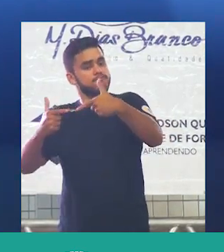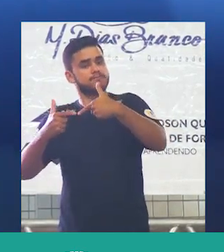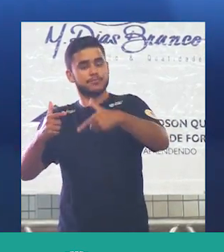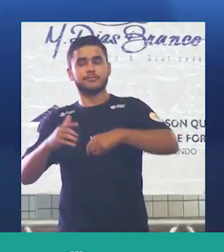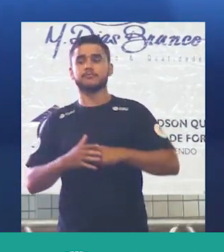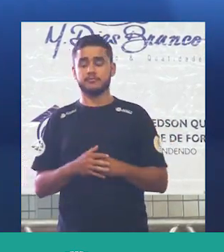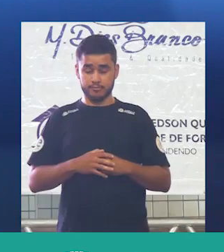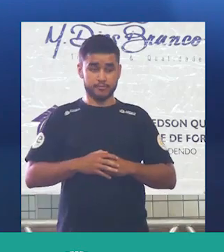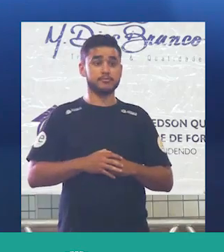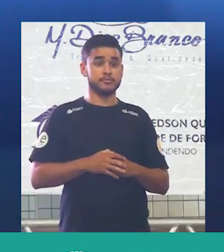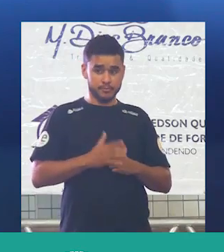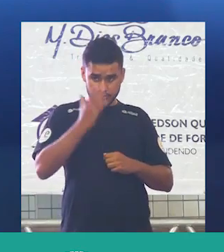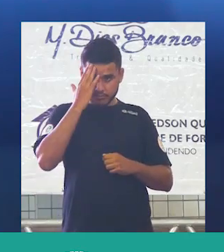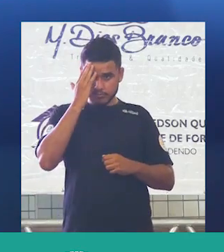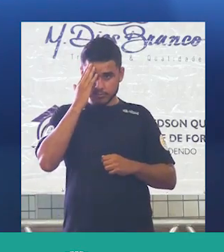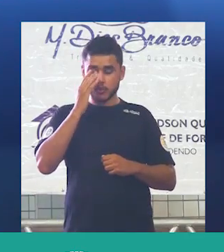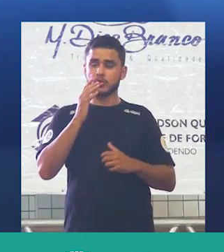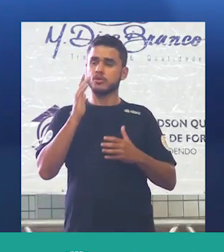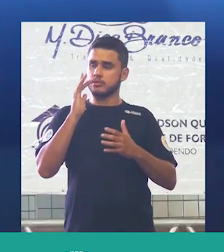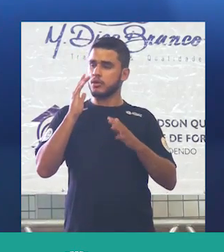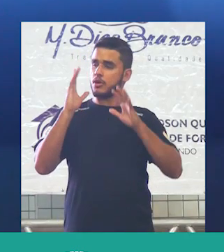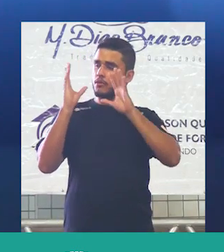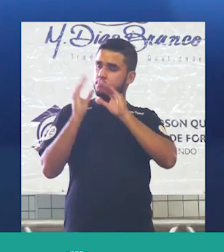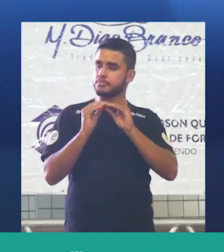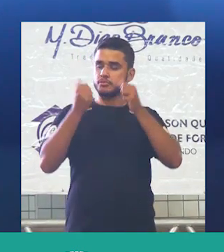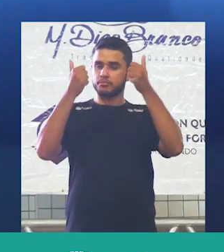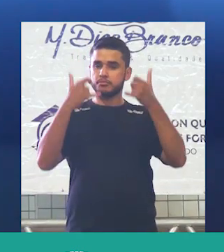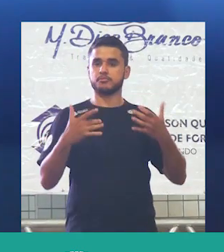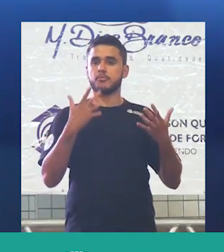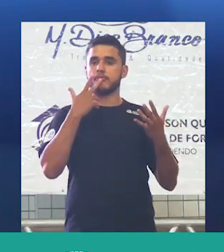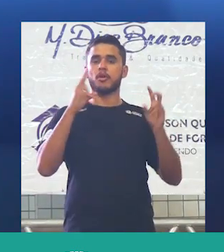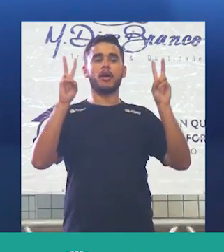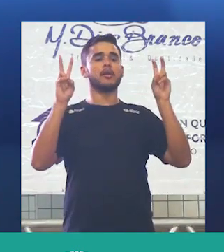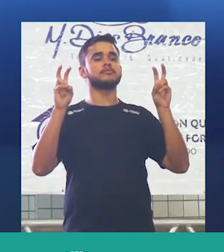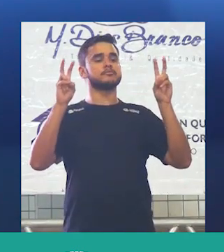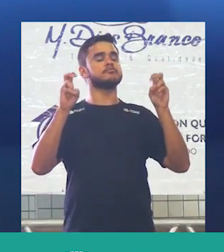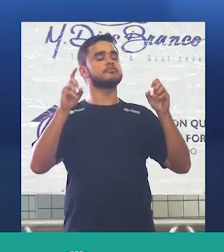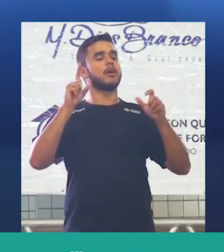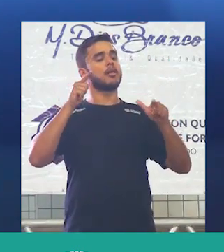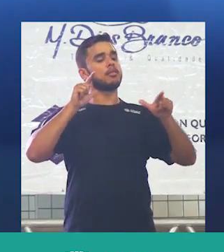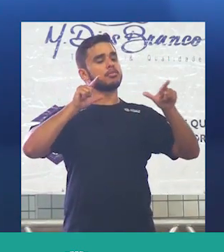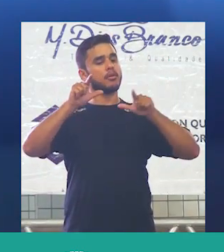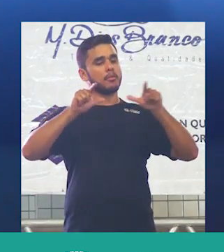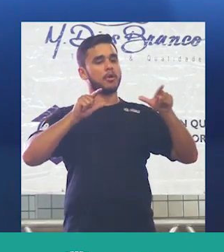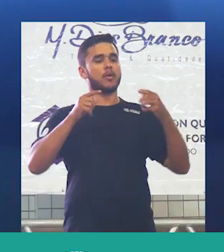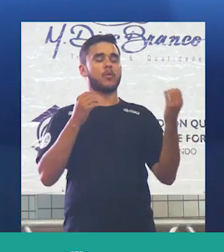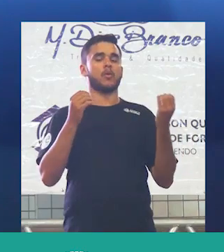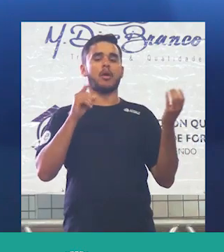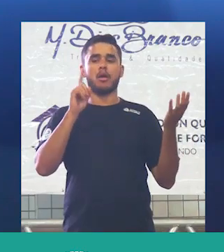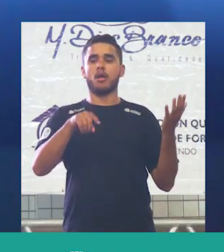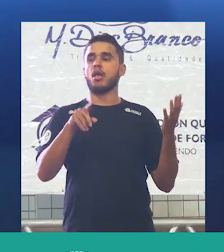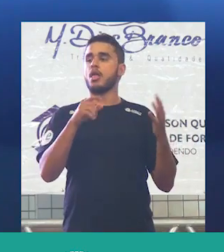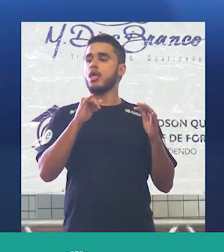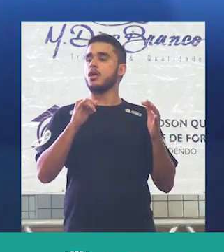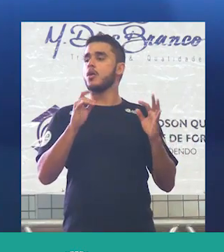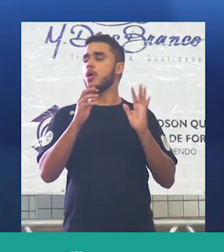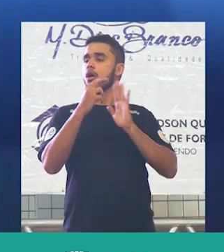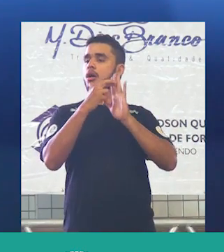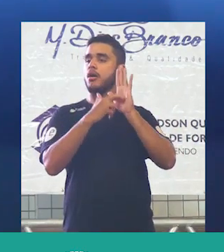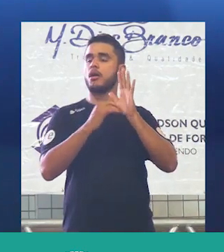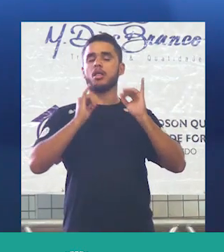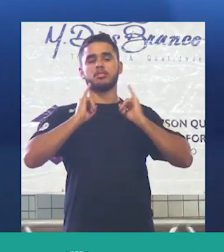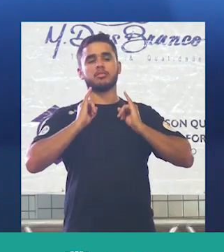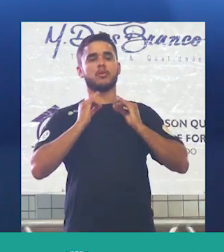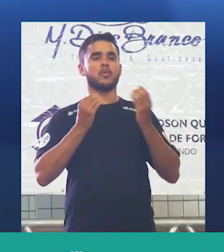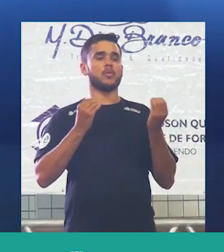é a última coisa que eu vou falar hoje, quando a gente vai falando aqui na reforma trabalhista e na reforma previdenciária. Tá bom?